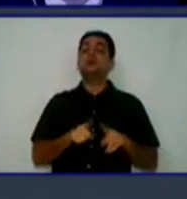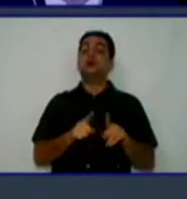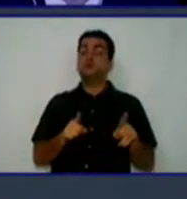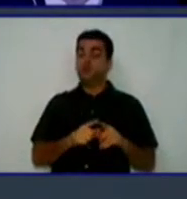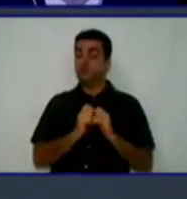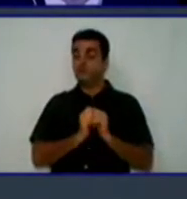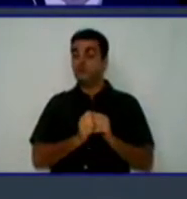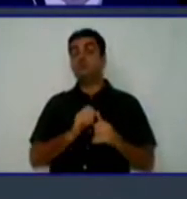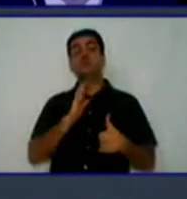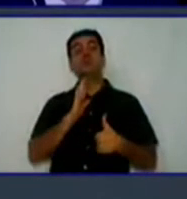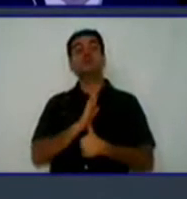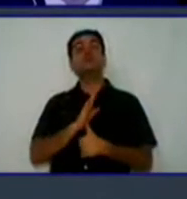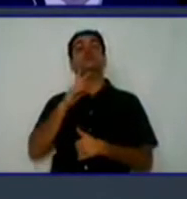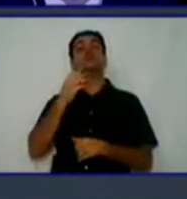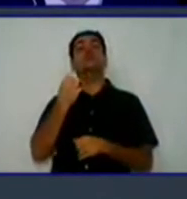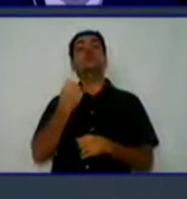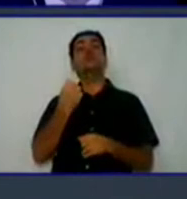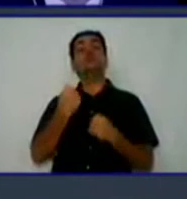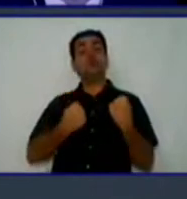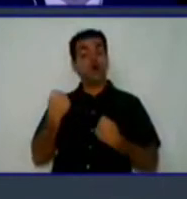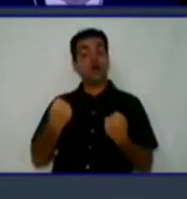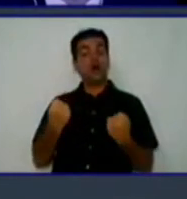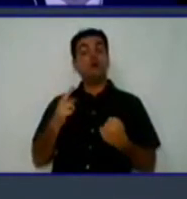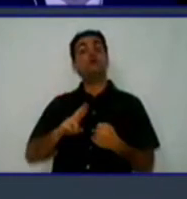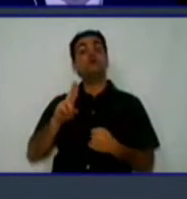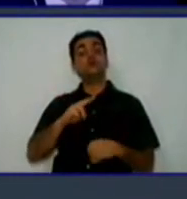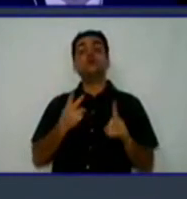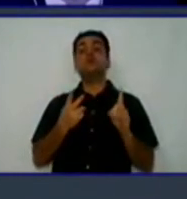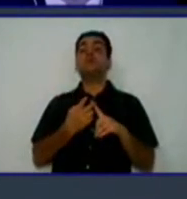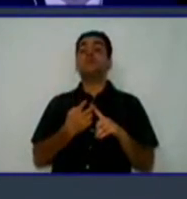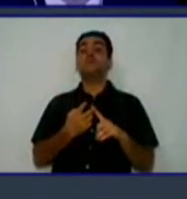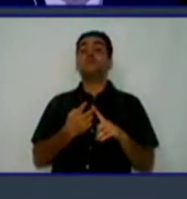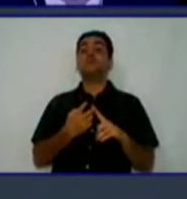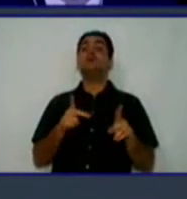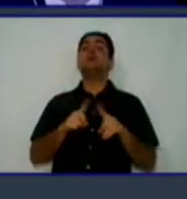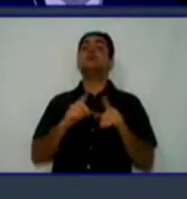da identificação do veículo abastecido e do veículo e